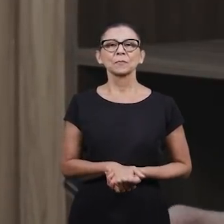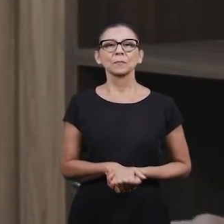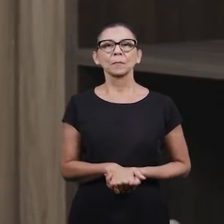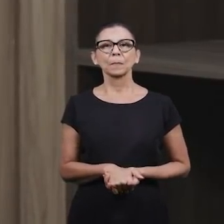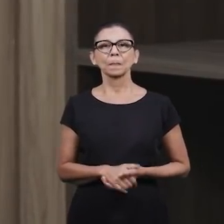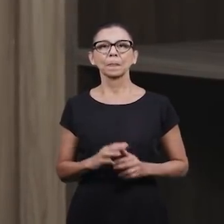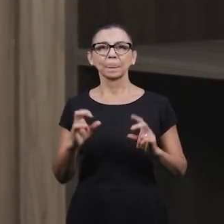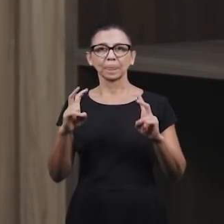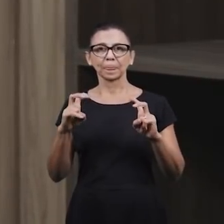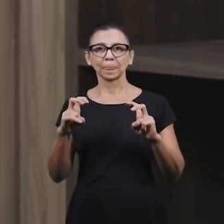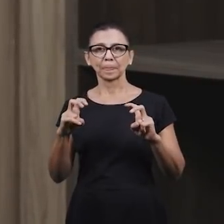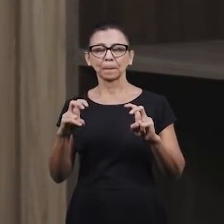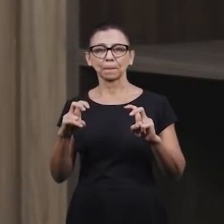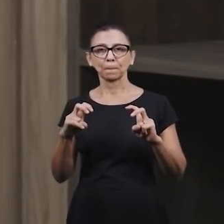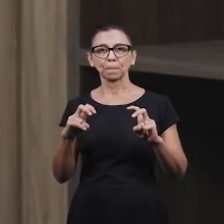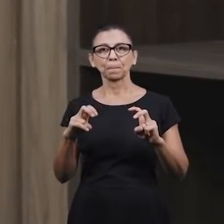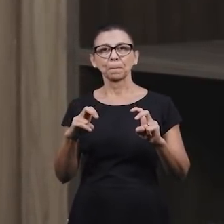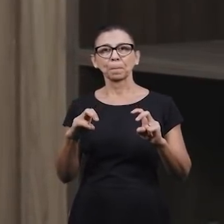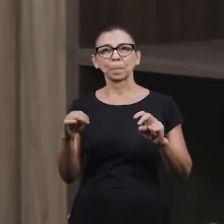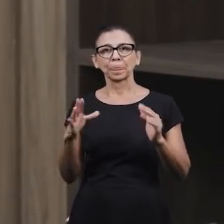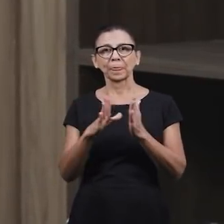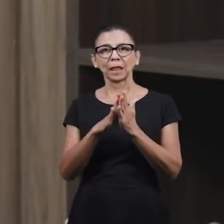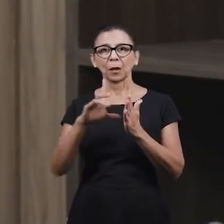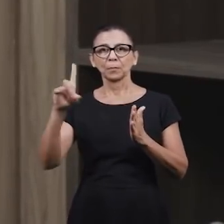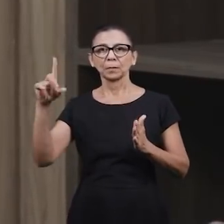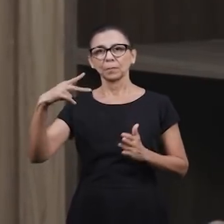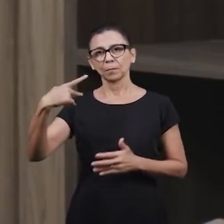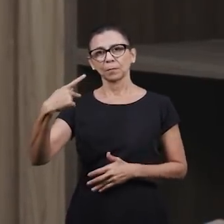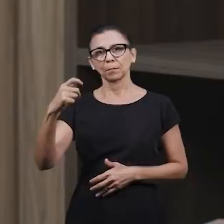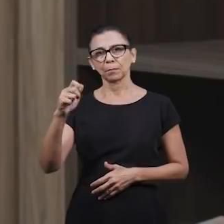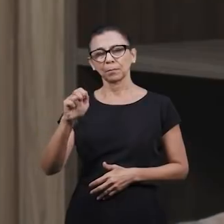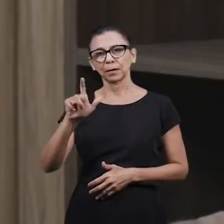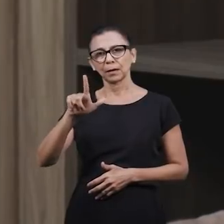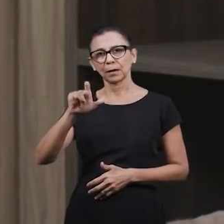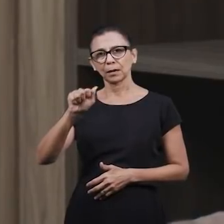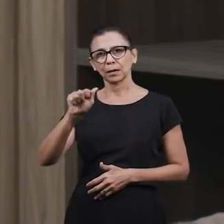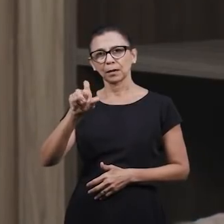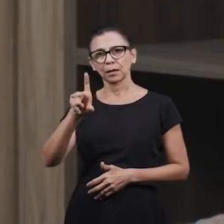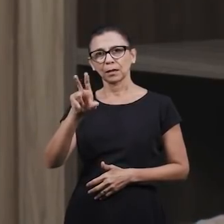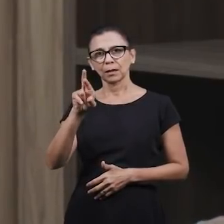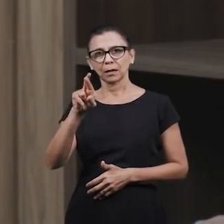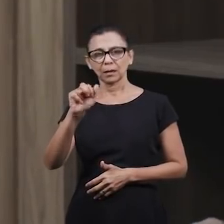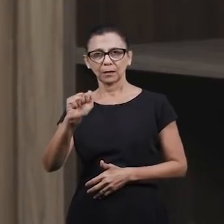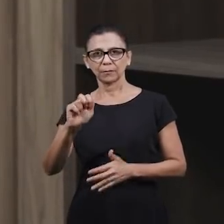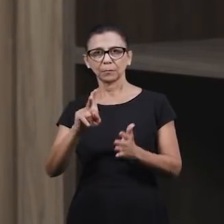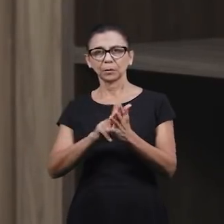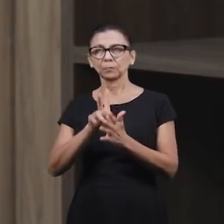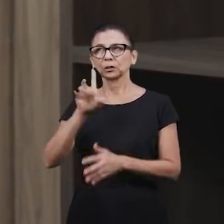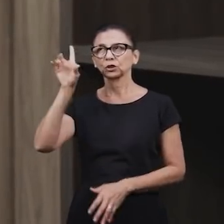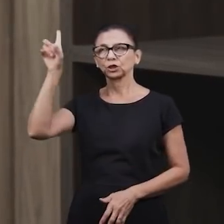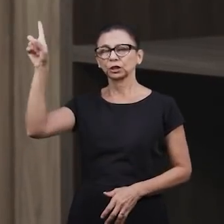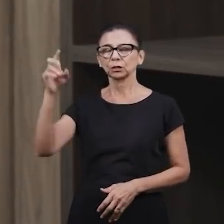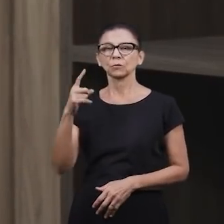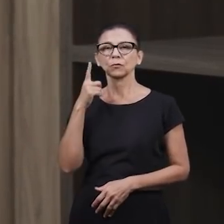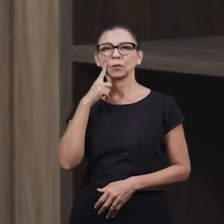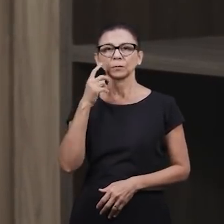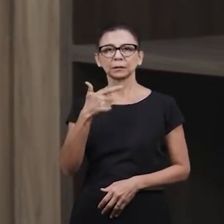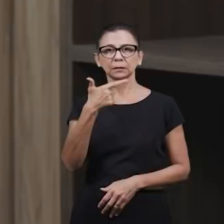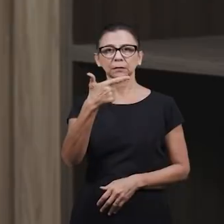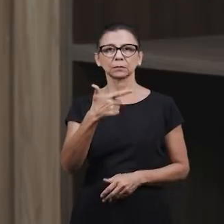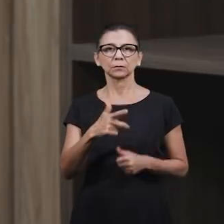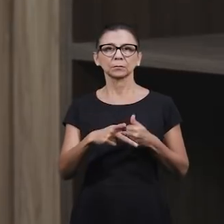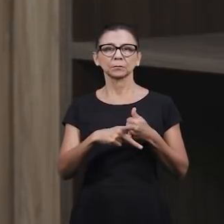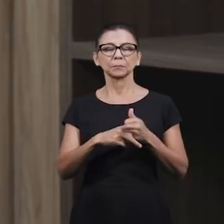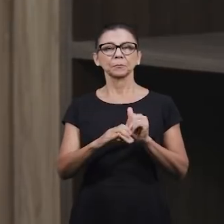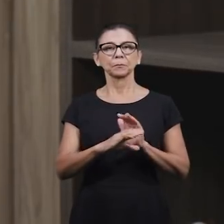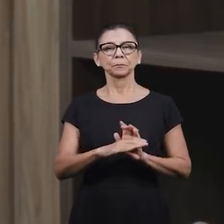Muito bem, como falamos, o tema é Bíblia, a Palavra de Deus, e o texto base para esta edição do programa se encontra na segunda carta do